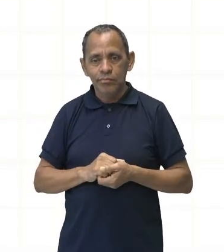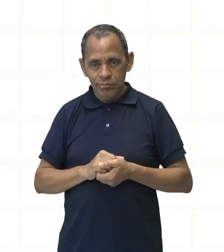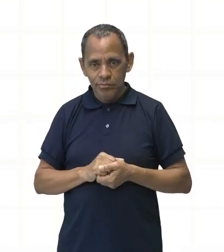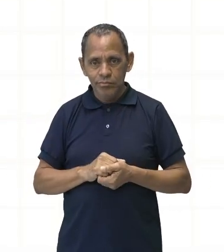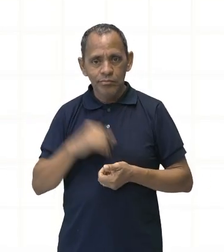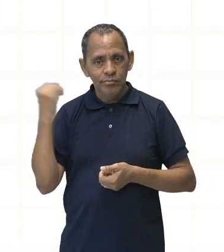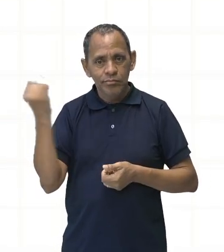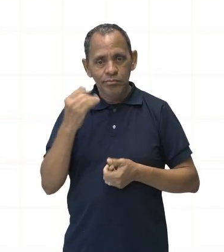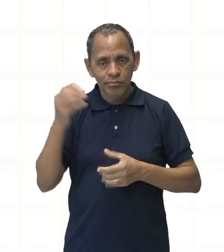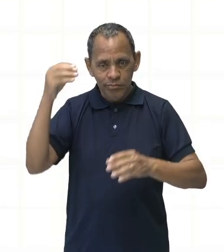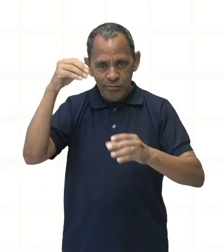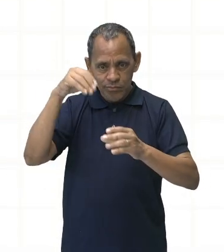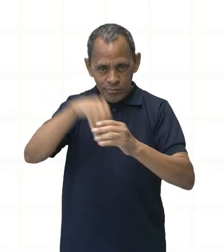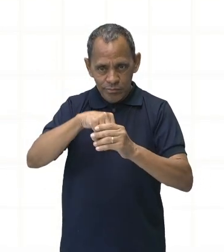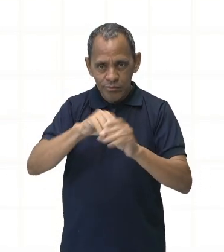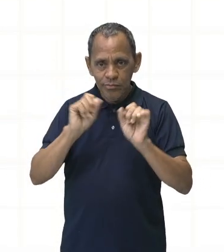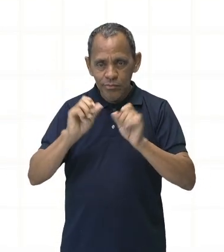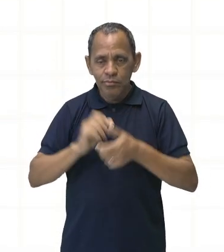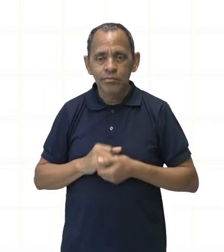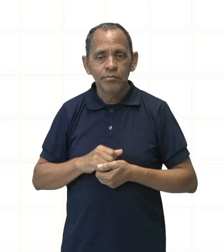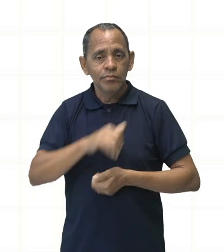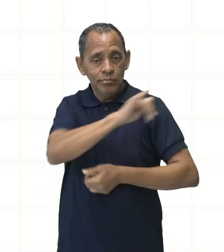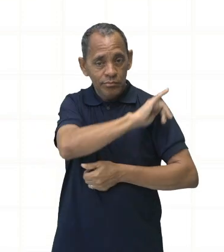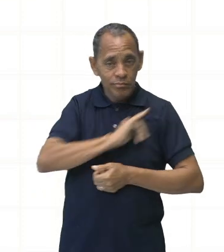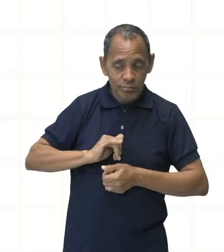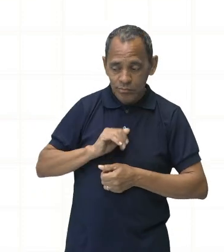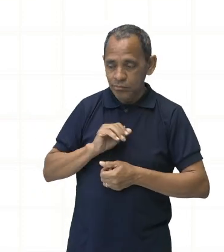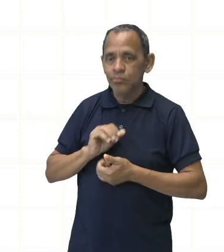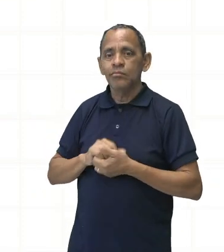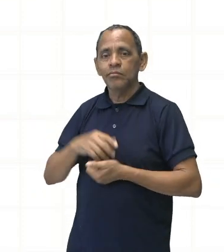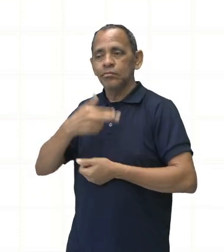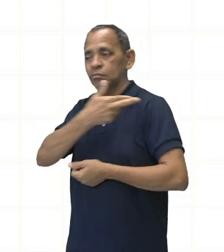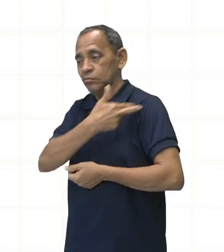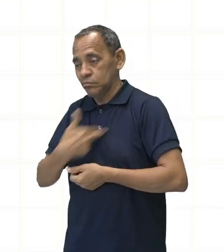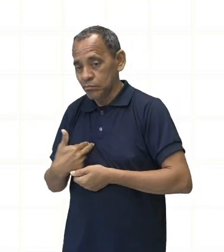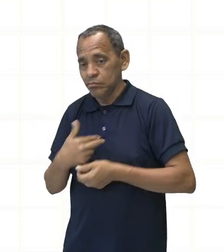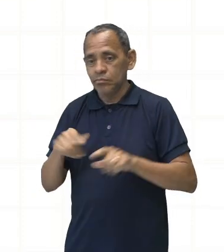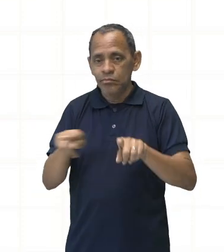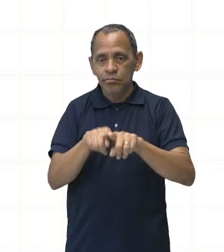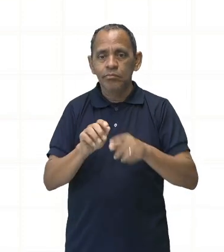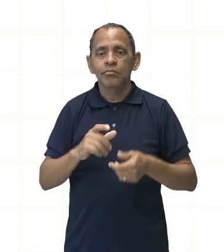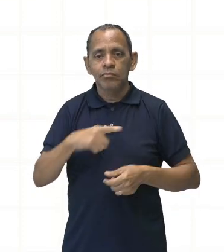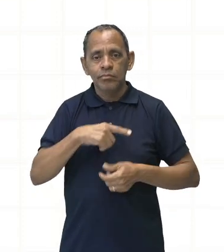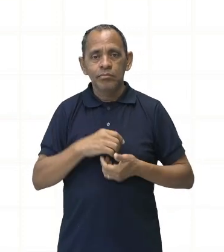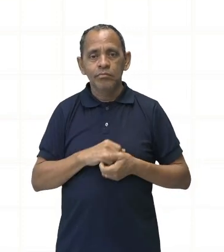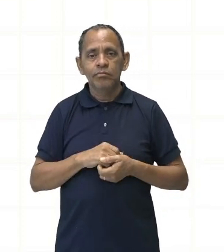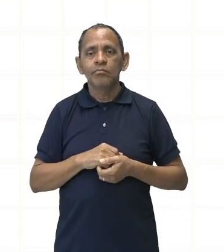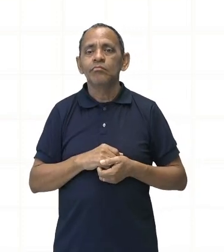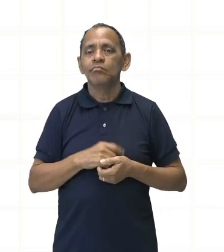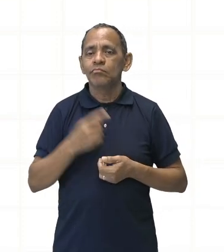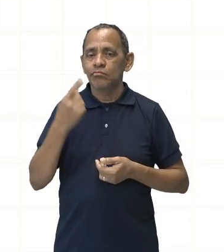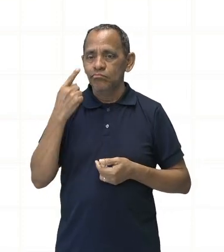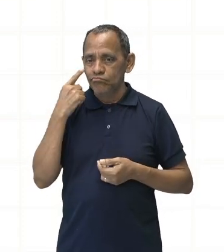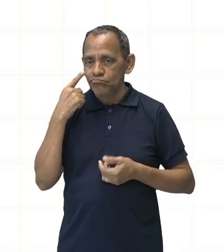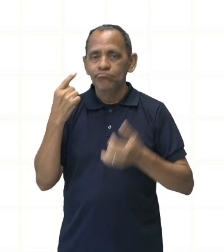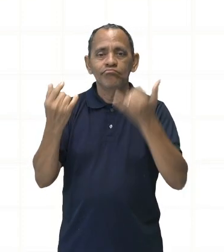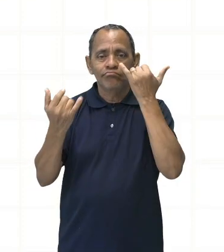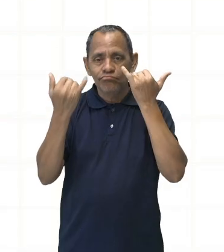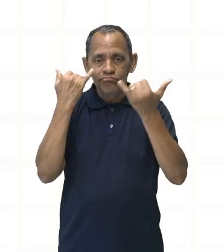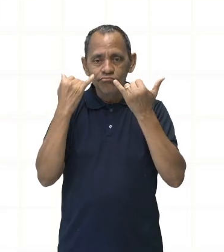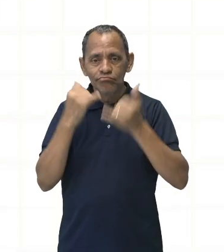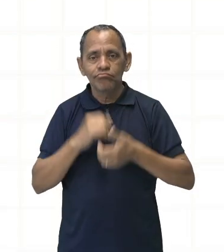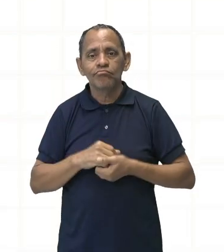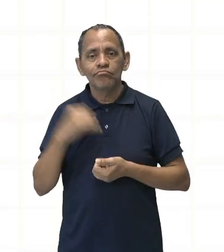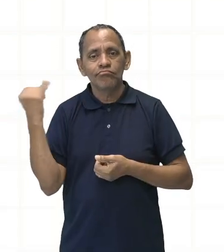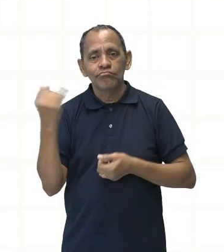entre o Império e a República do Brasil. Observem, né, que temos uma questão aí que é bem delicada, que faz